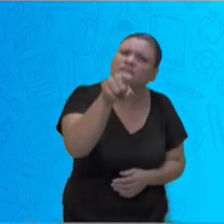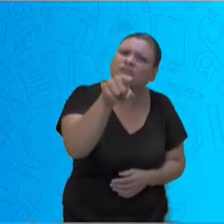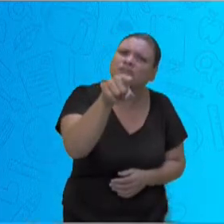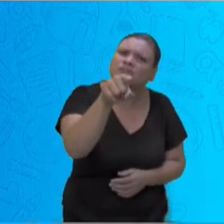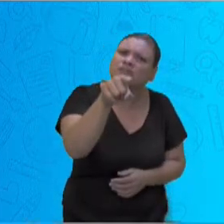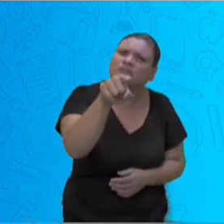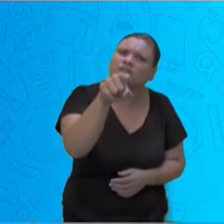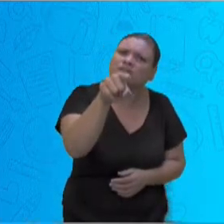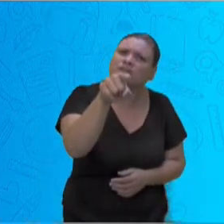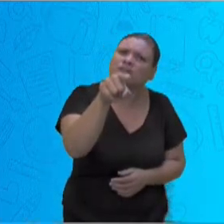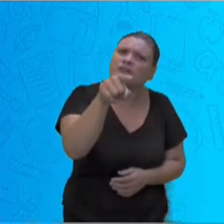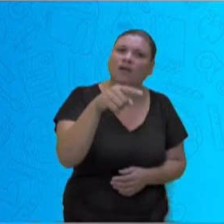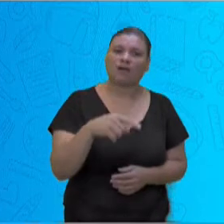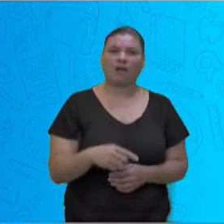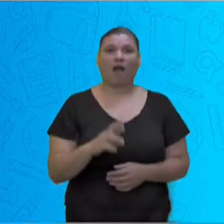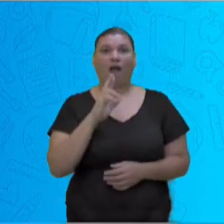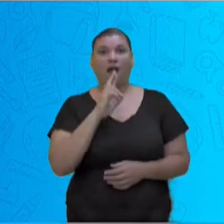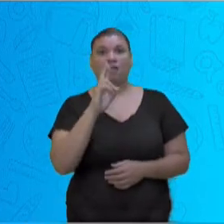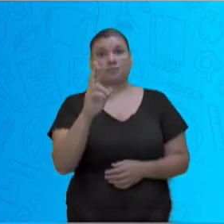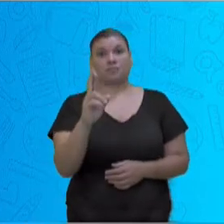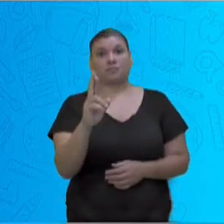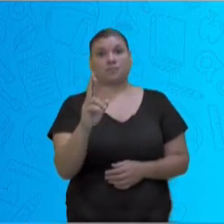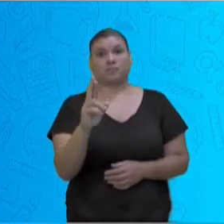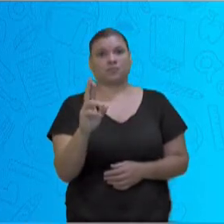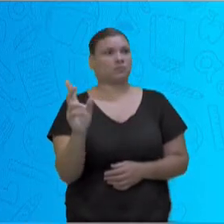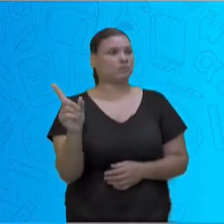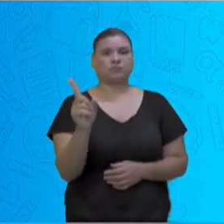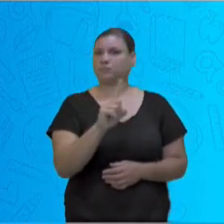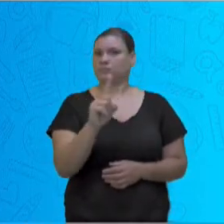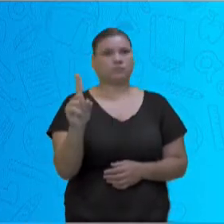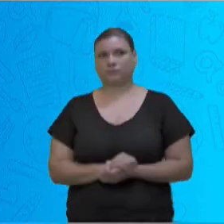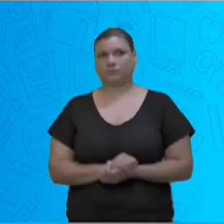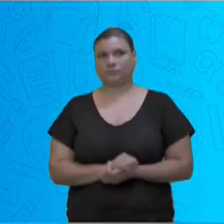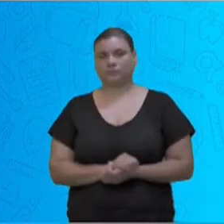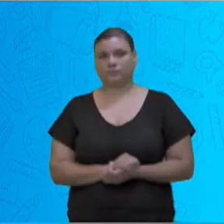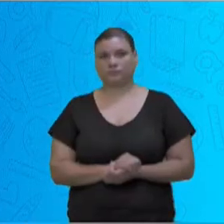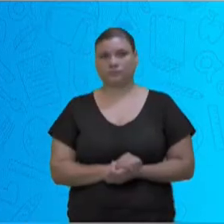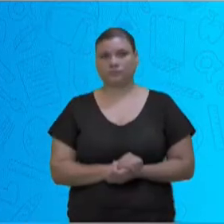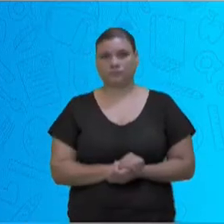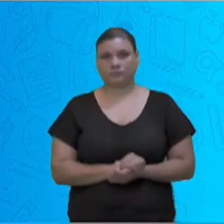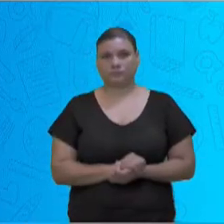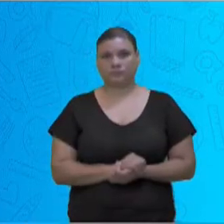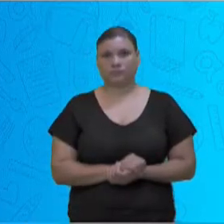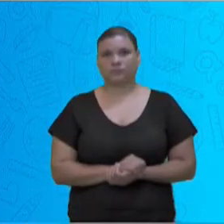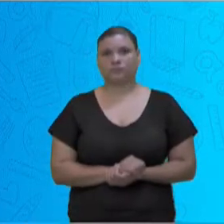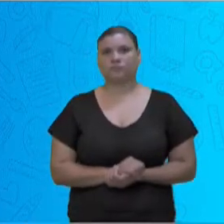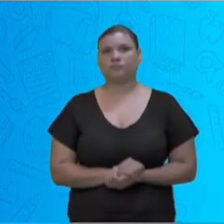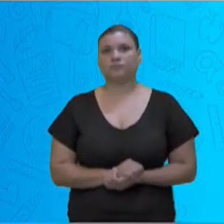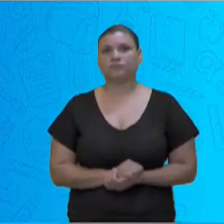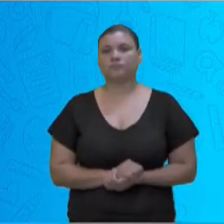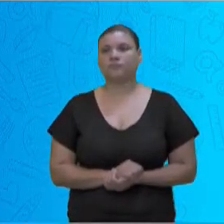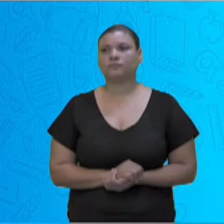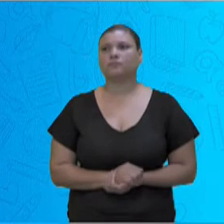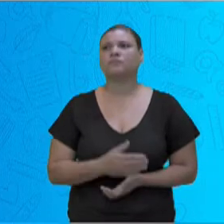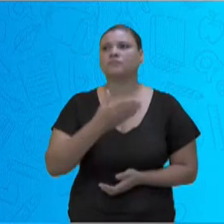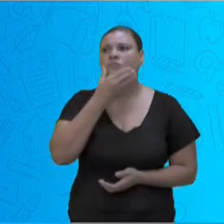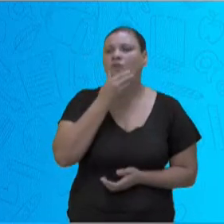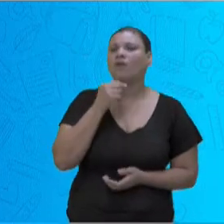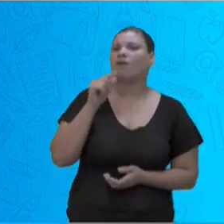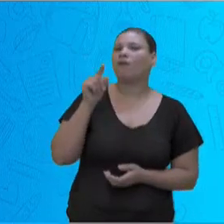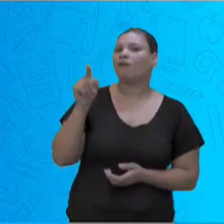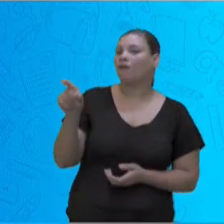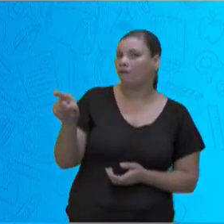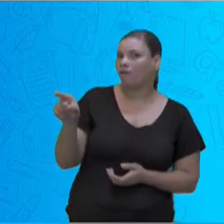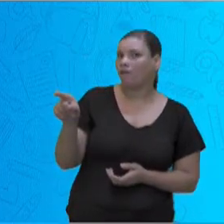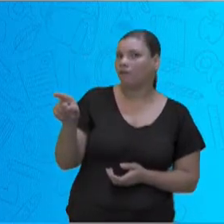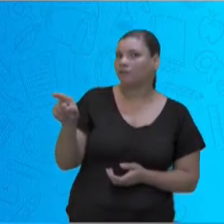você é. No, you aren't. Não, você não é. Is he? É ele, né? Is